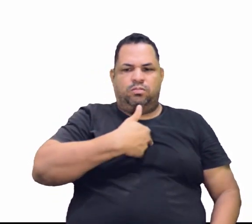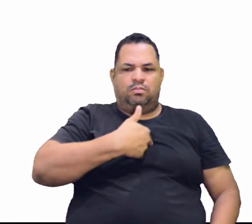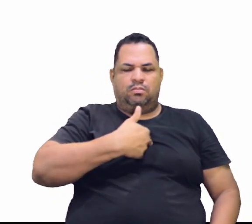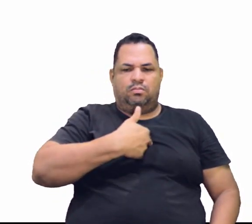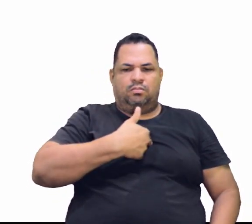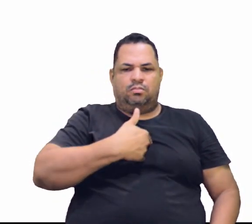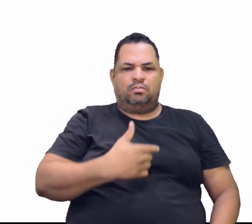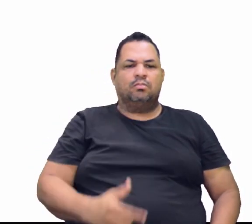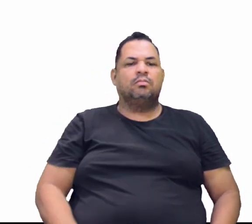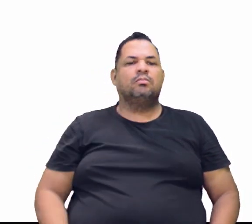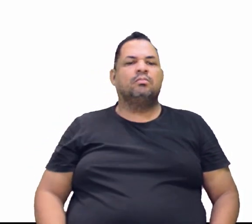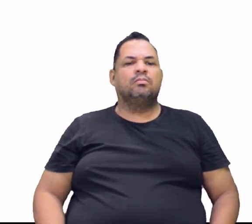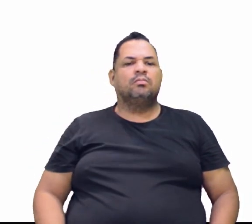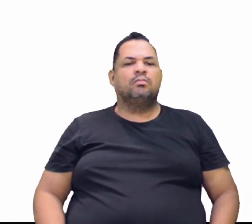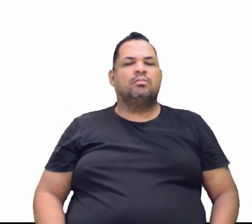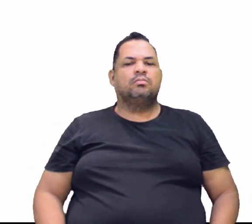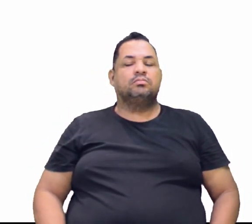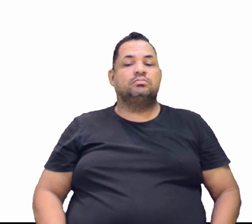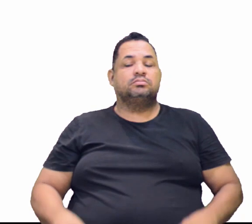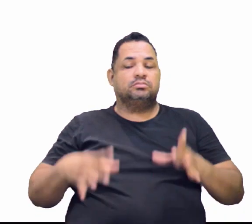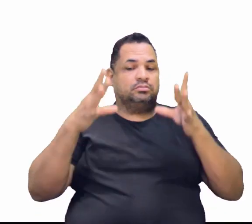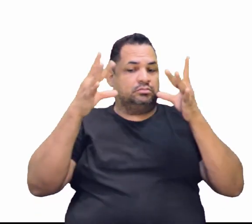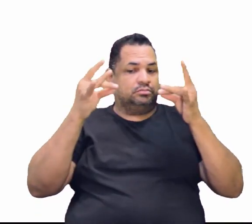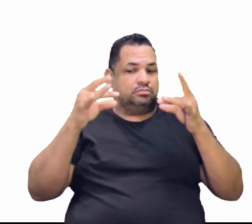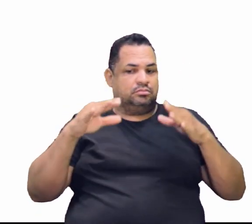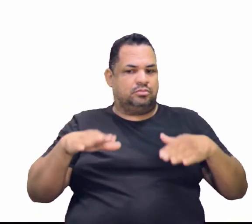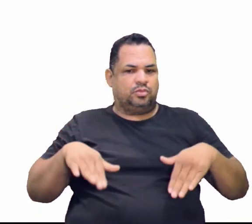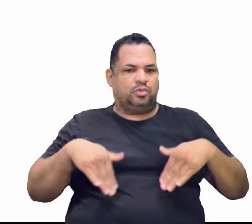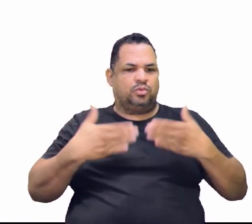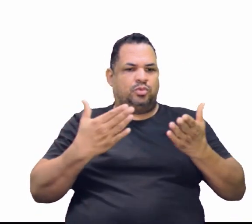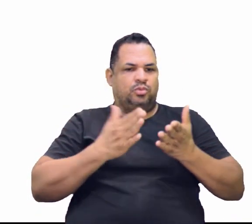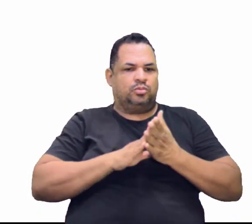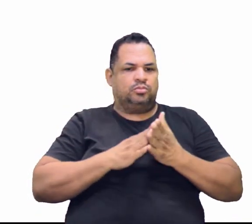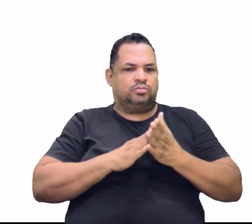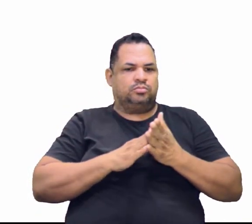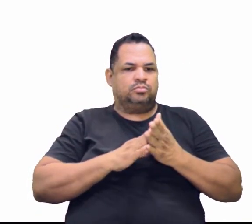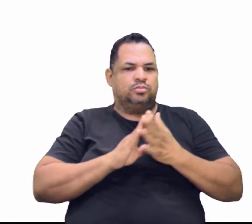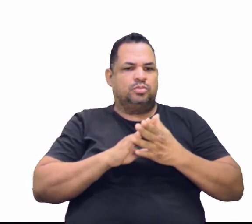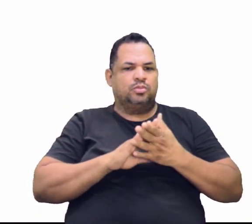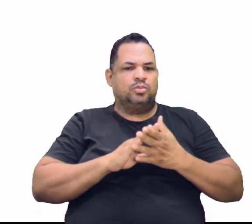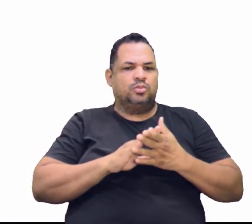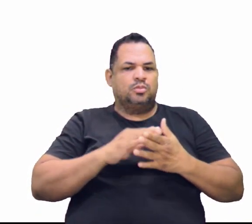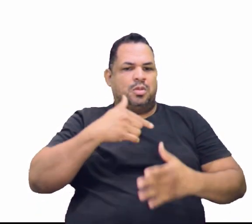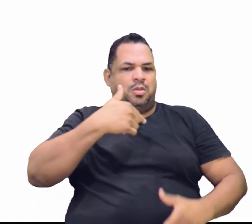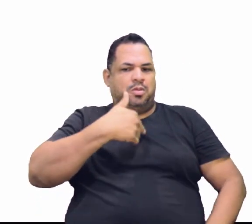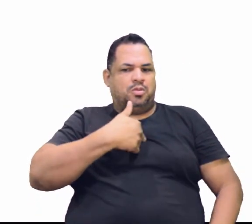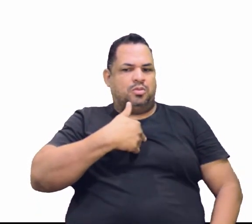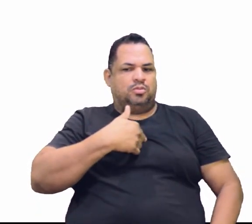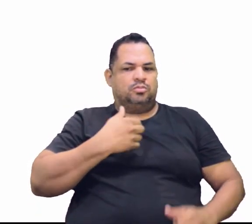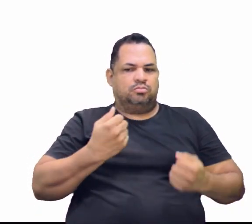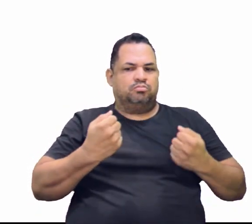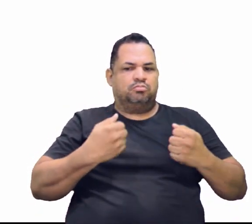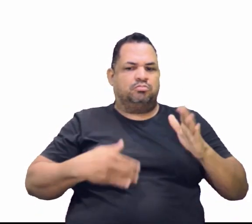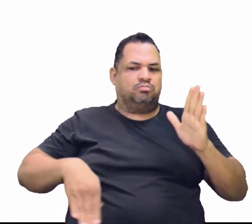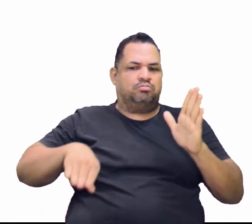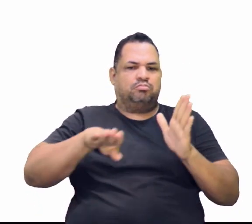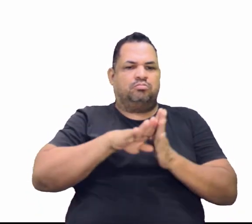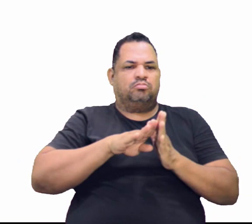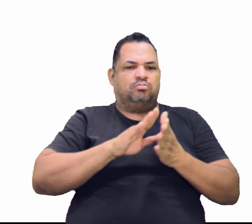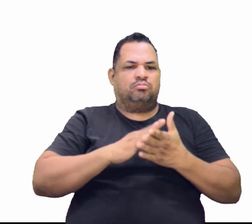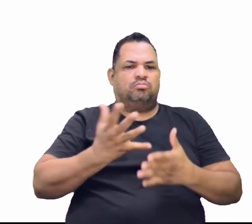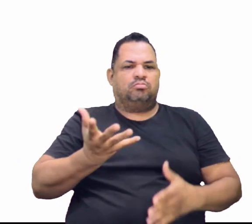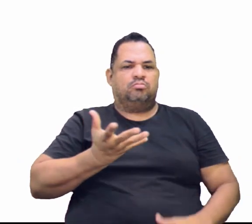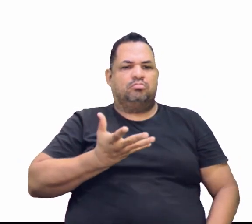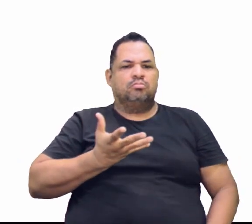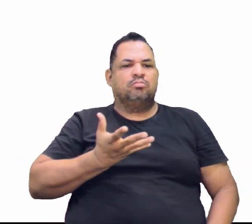Vargas. Um detalhe, quando Getúlio chega ao poder, queria que o Rondon